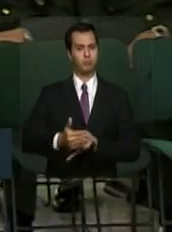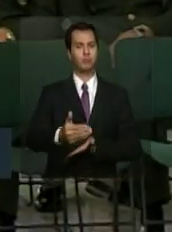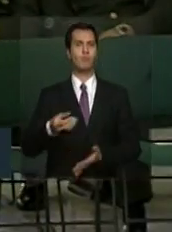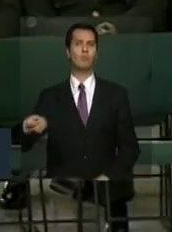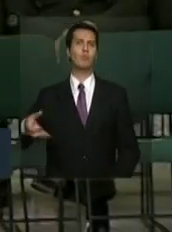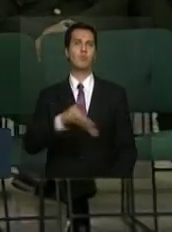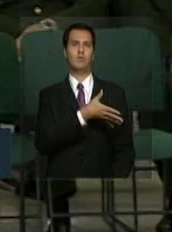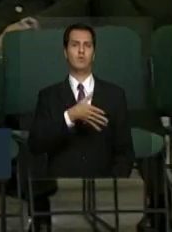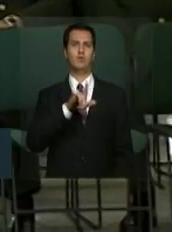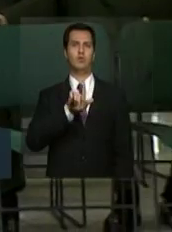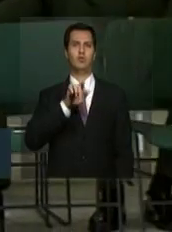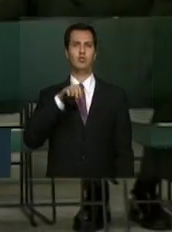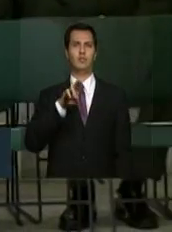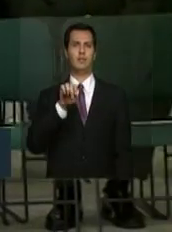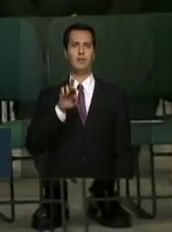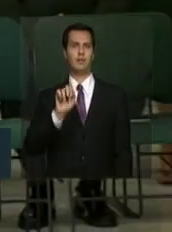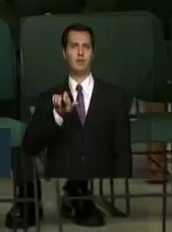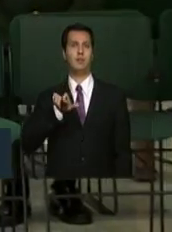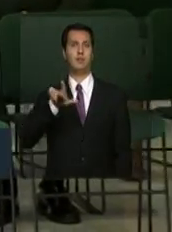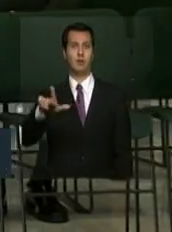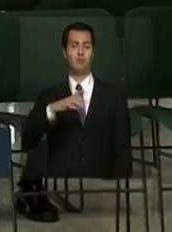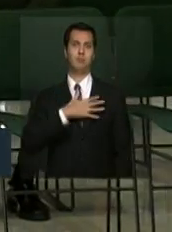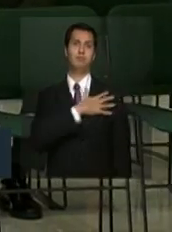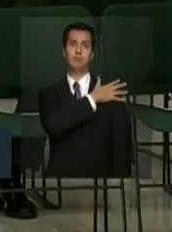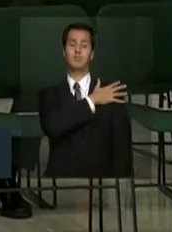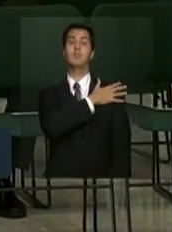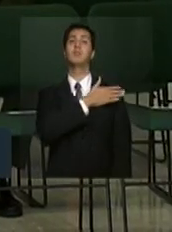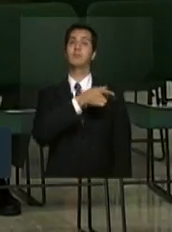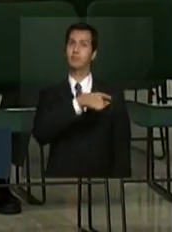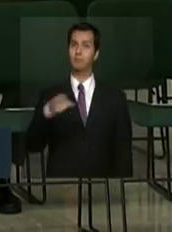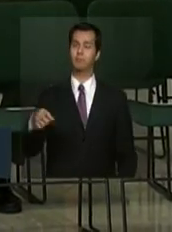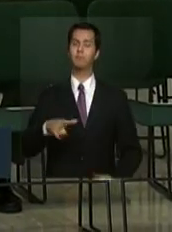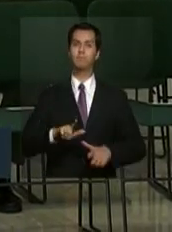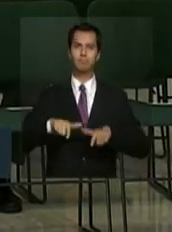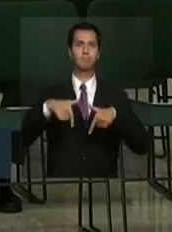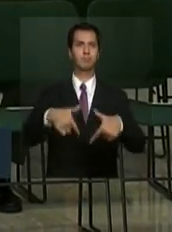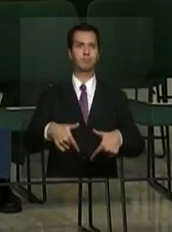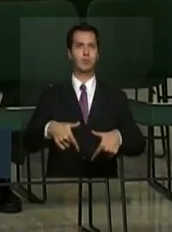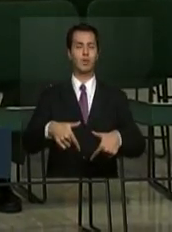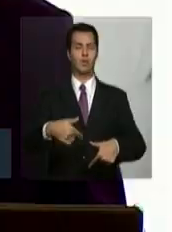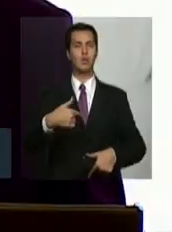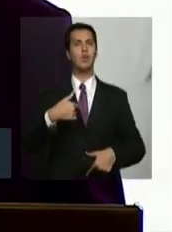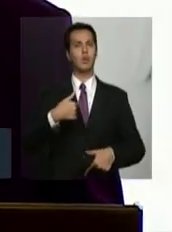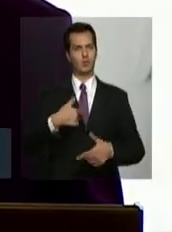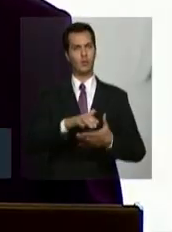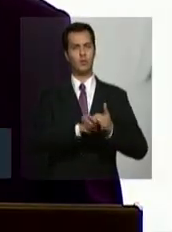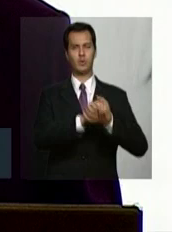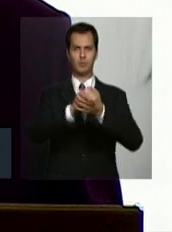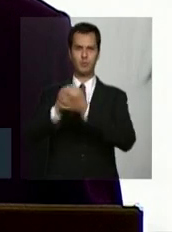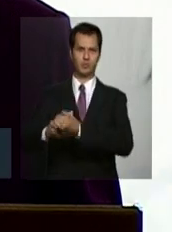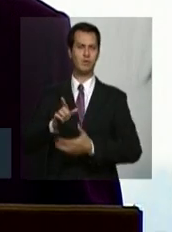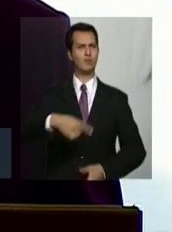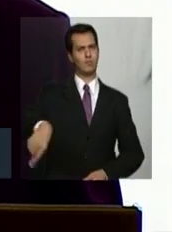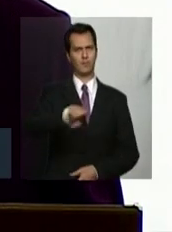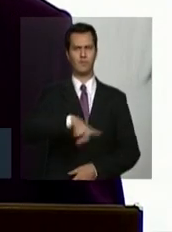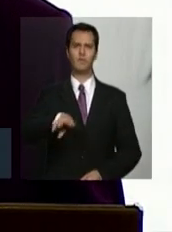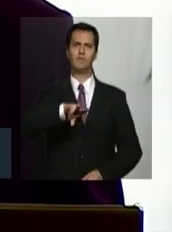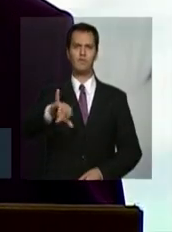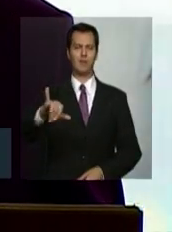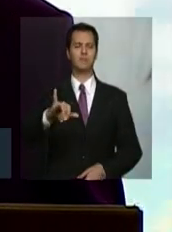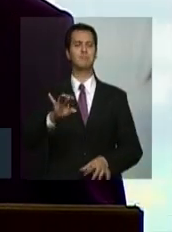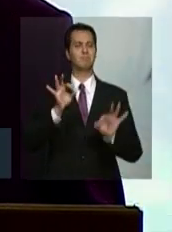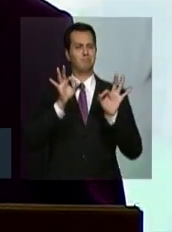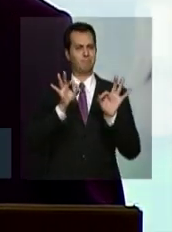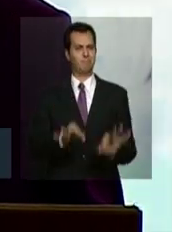hoje. Ao cumprimentá-los, registro minha certeza de que honrarão suas novas funções e,